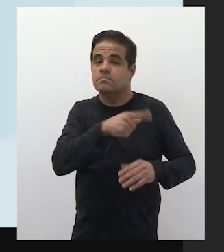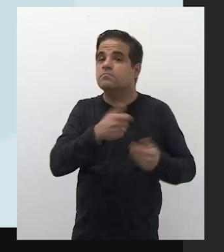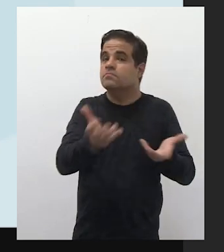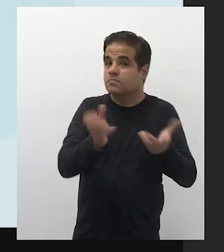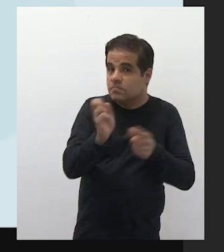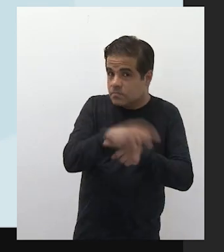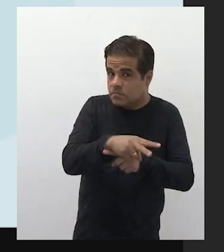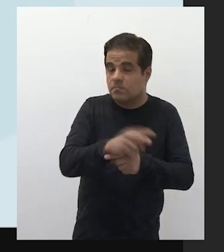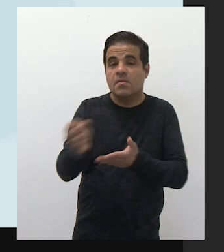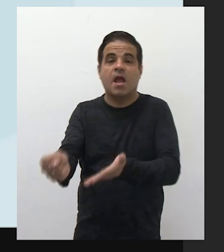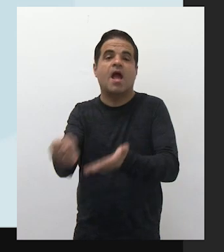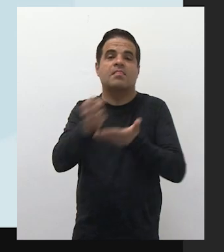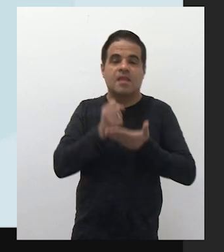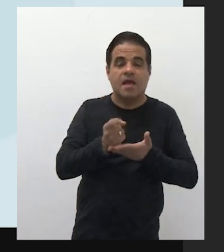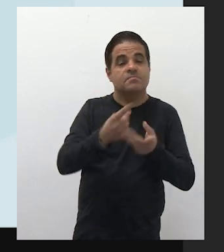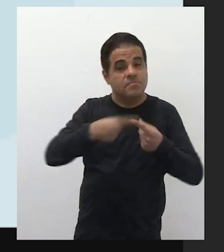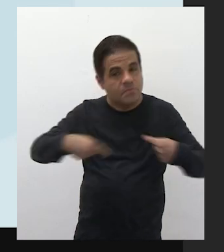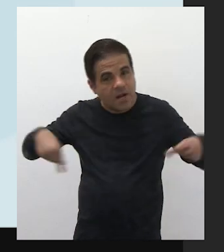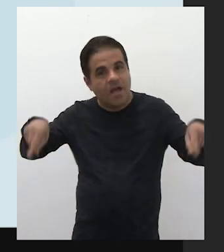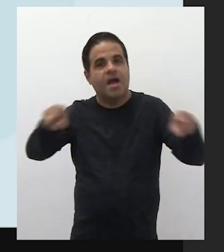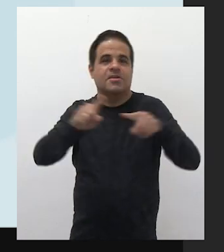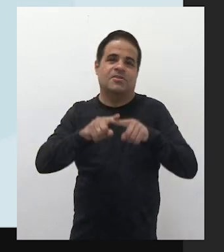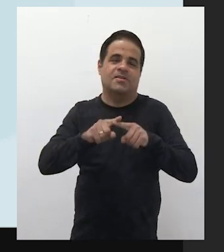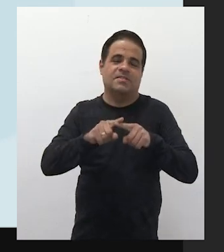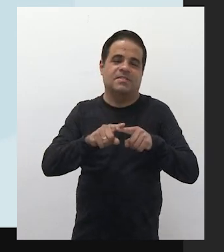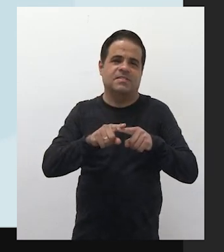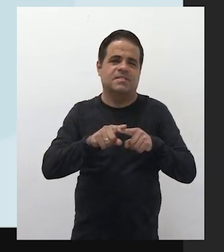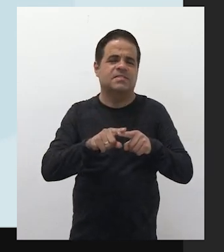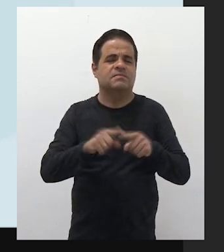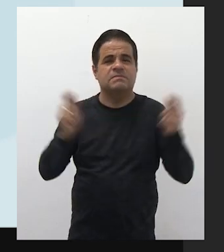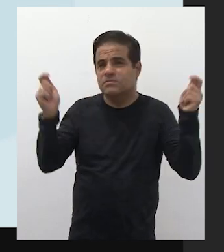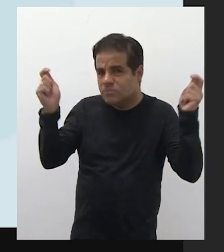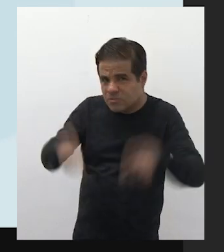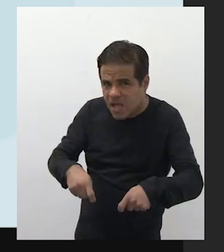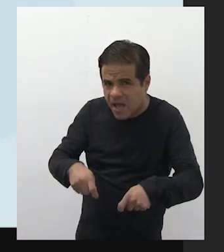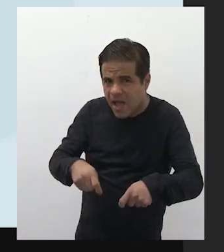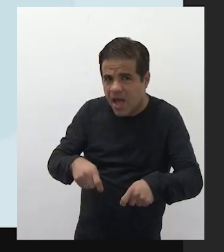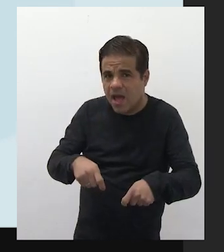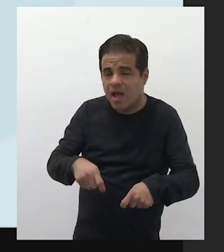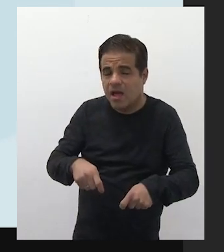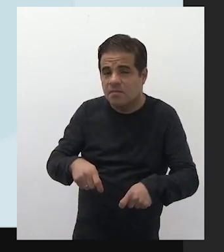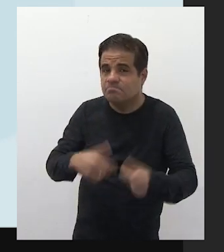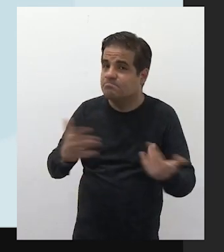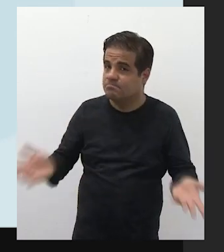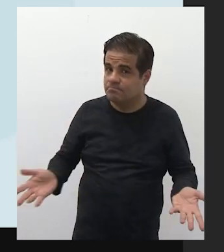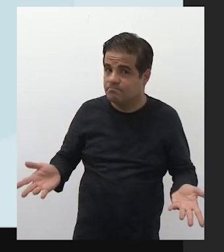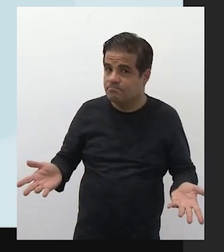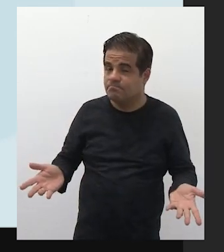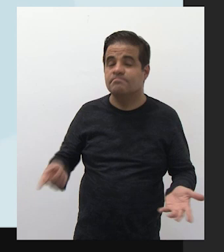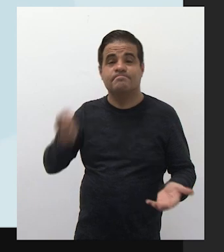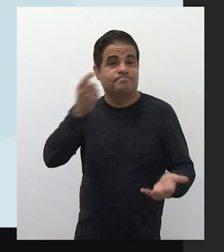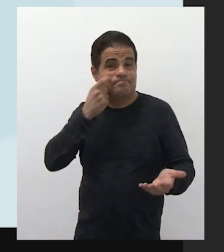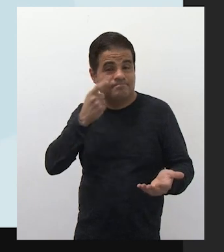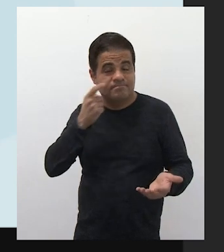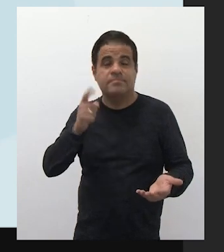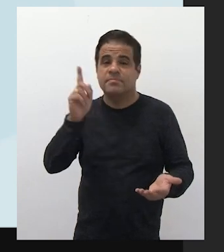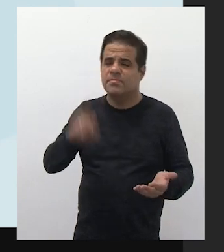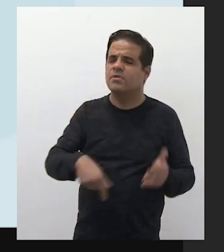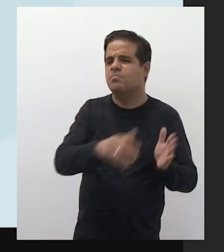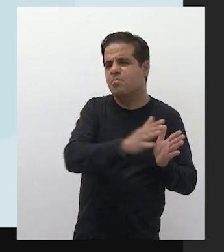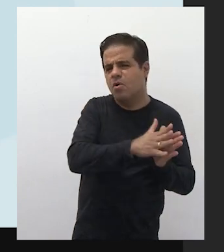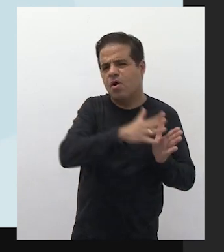ser, e traz para a gente. Isso funciona? Aí é que tá. É uma